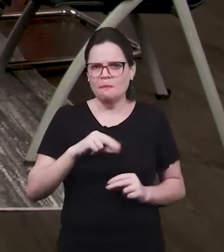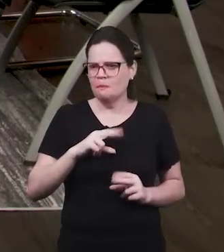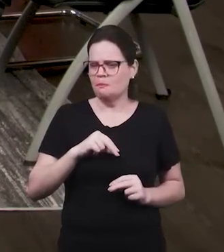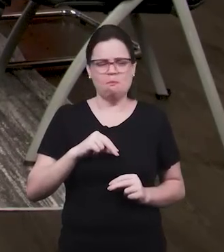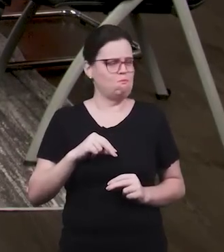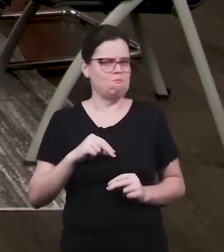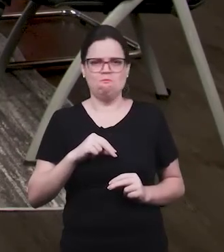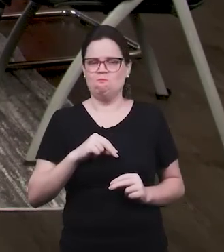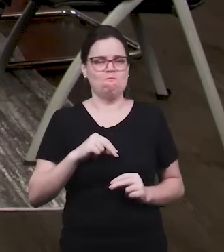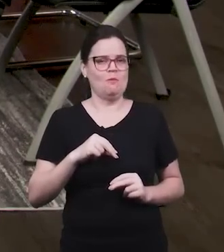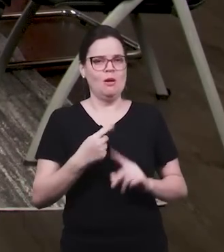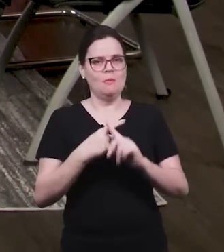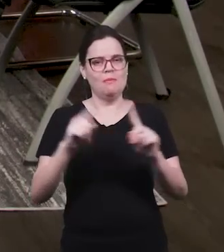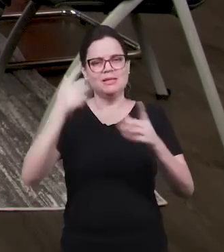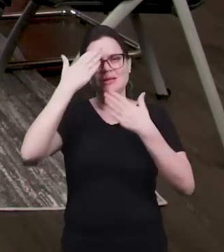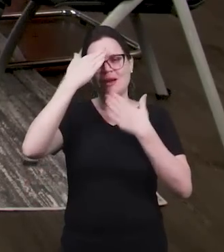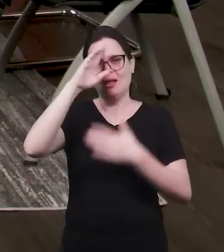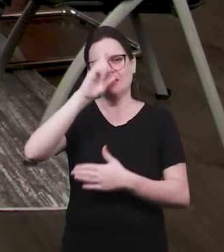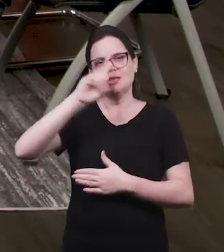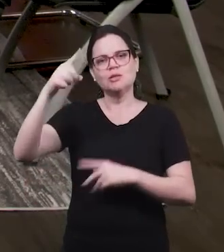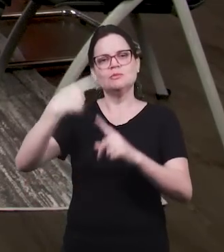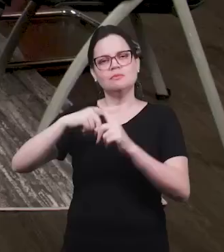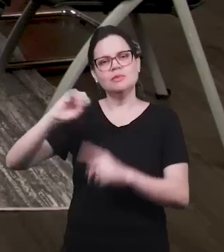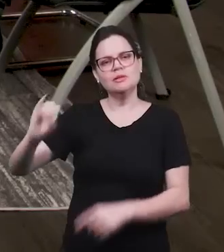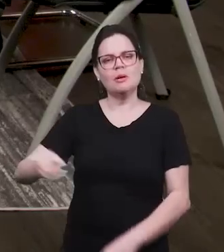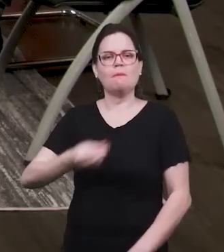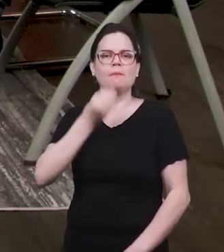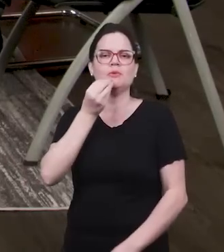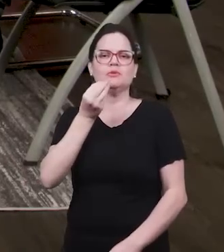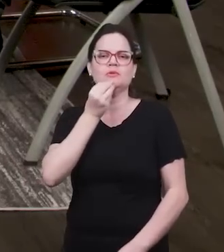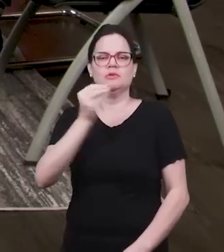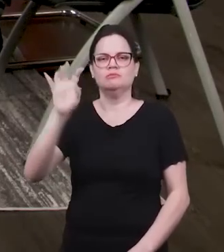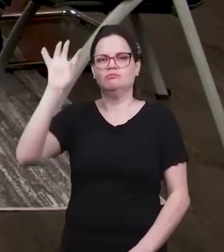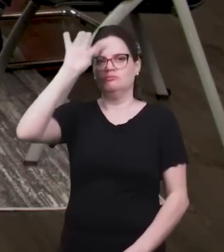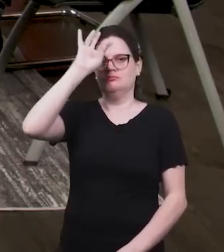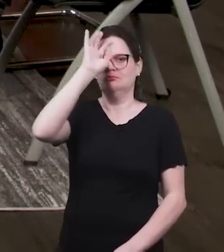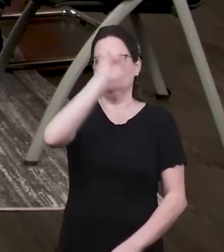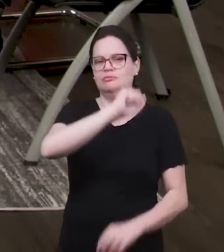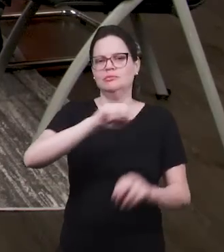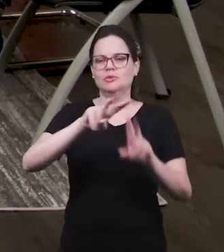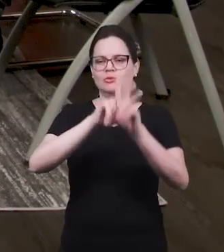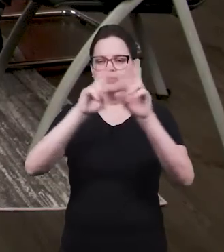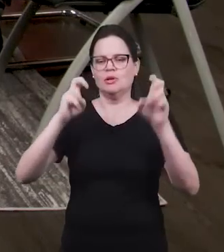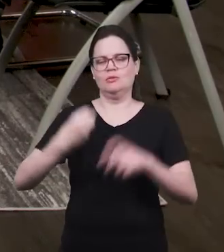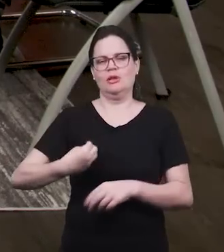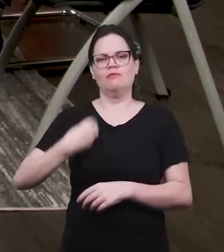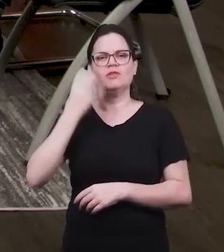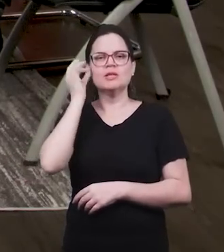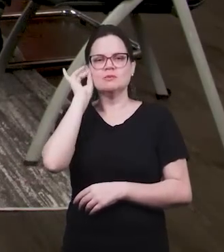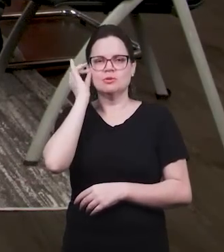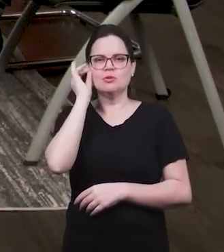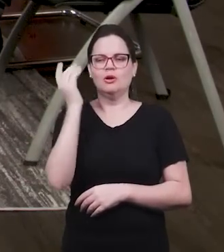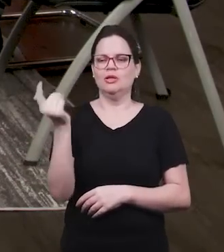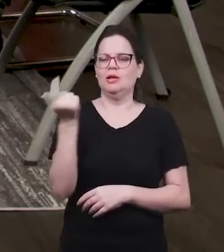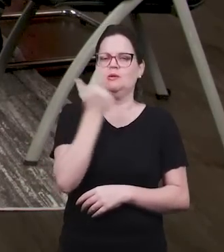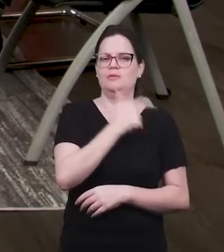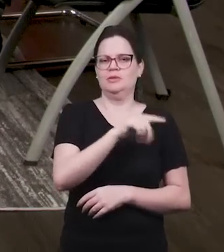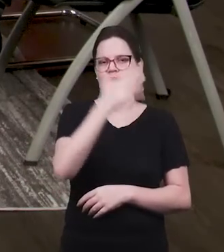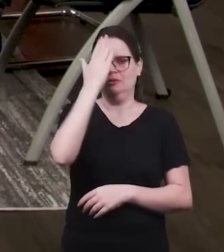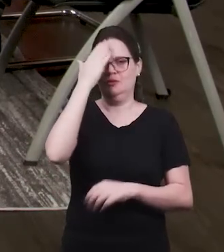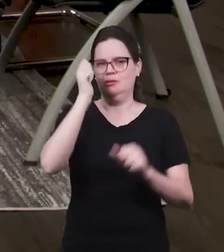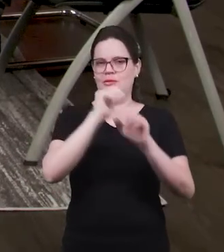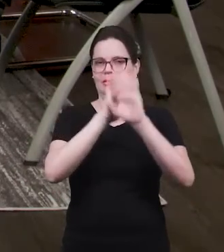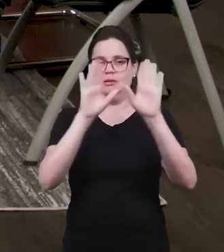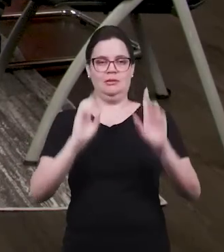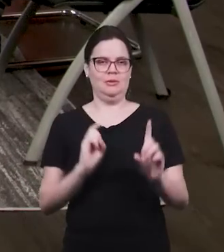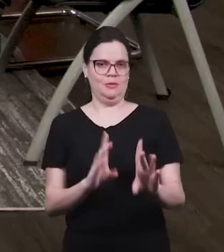gratos a Deus por esse benefício e um dia ter ter sido atingidos por ela. Vamos